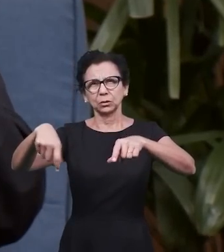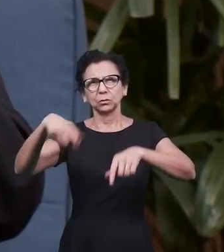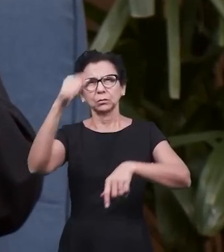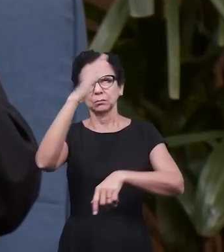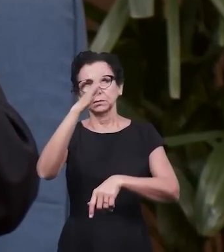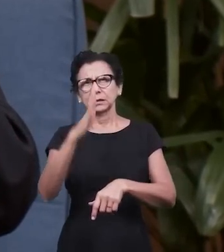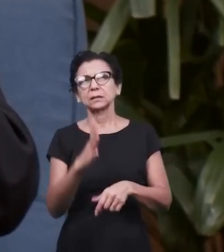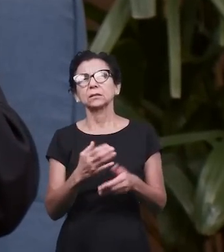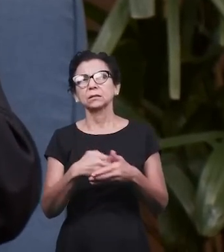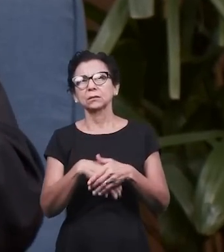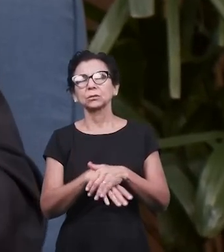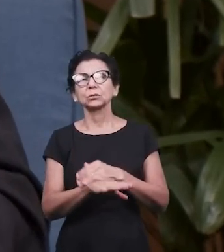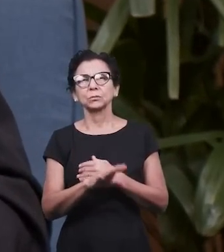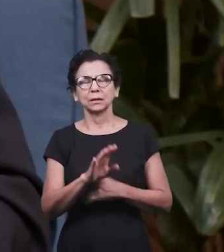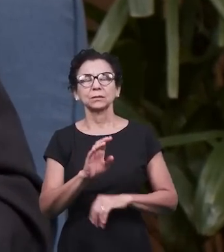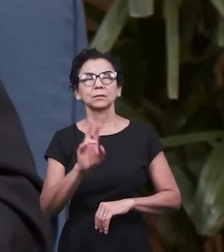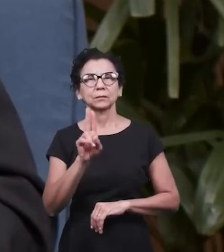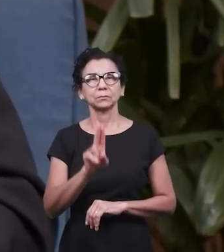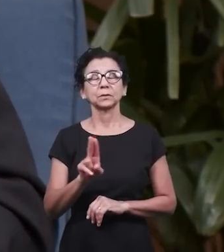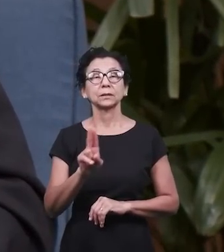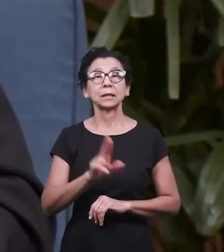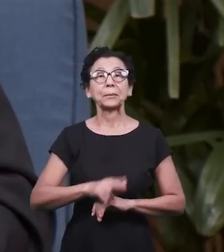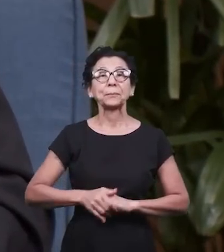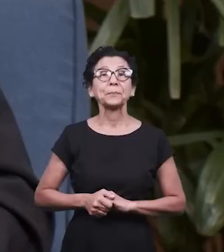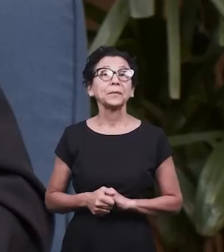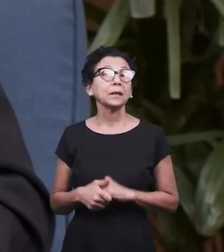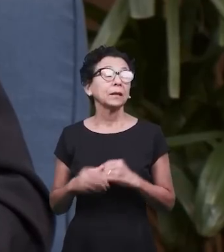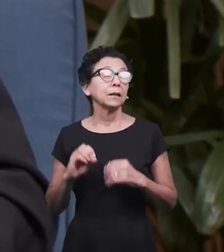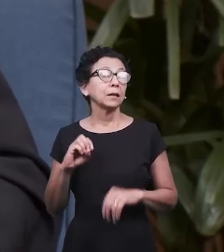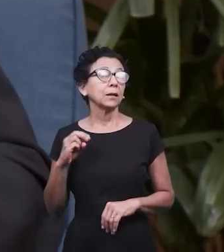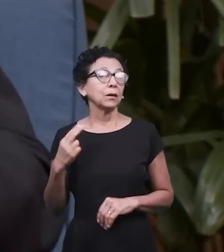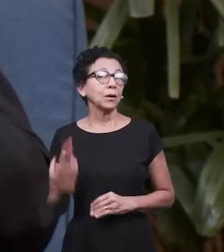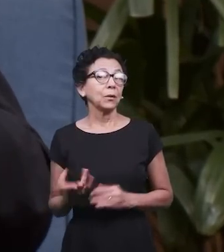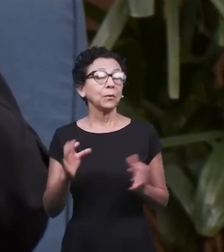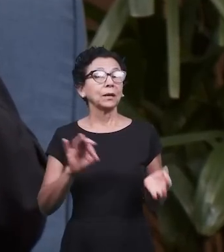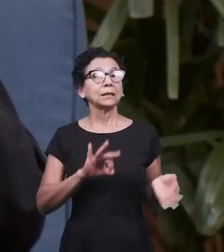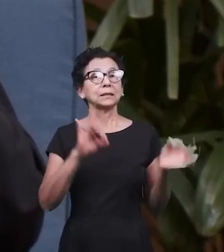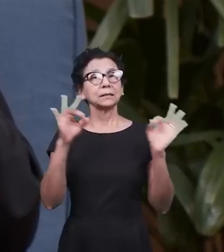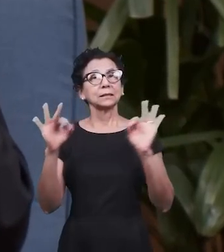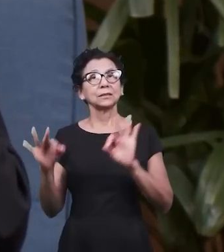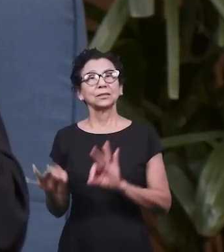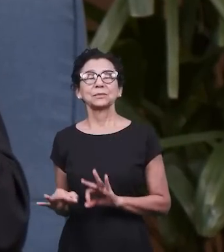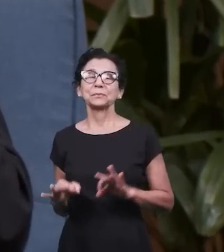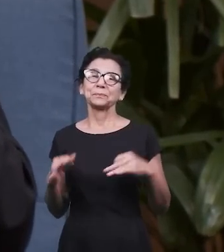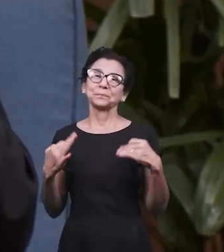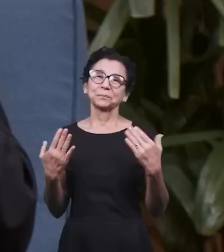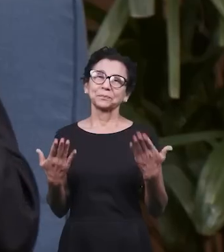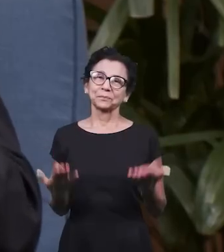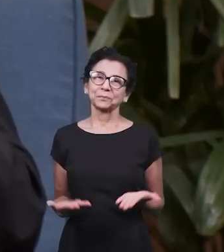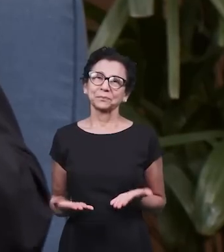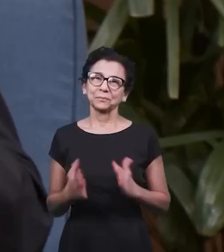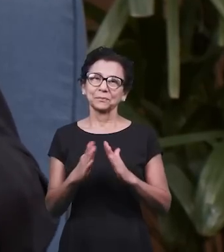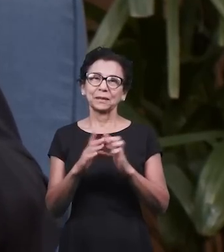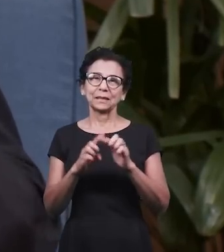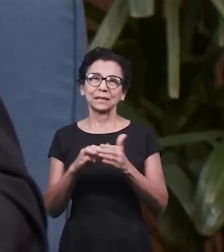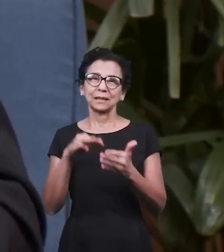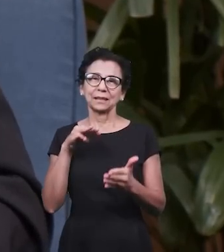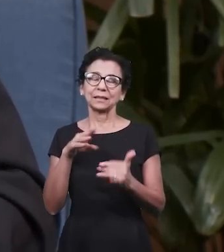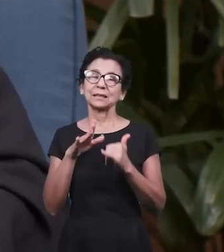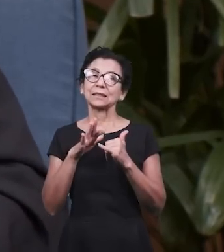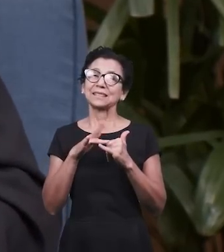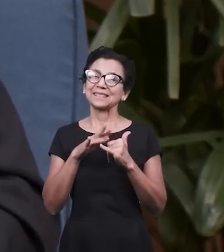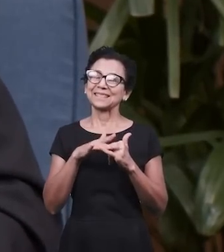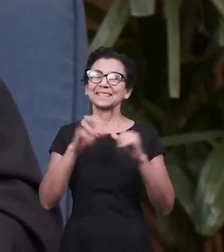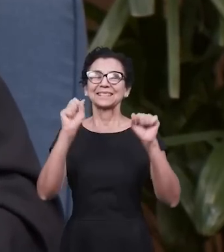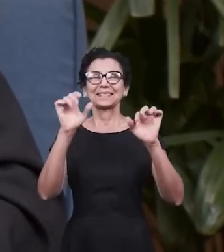Brasil, está mais acostumado a utilizar esses recursos, ou você pode estar nos assistindo pelo canal da Igreja Cristã Maranata